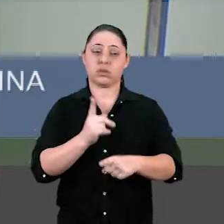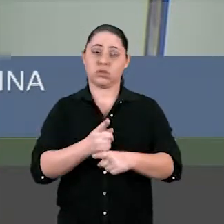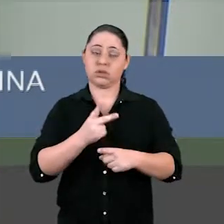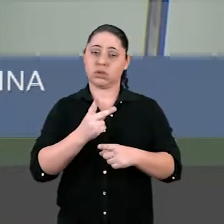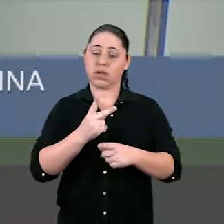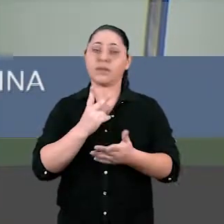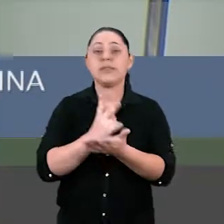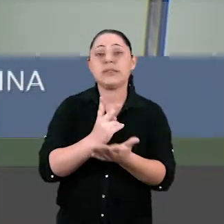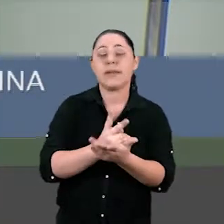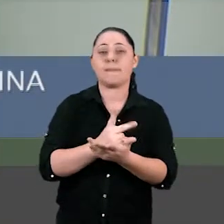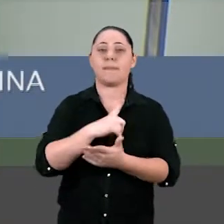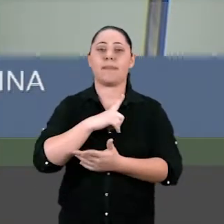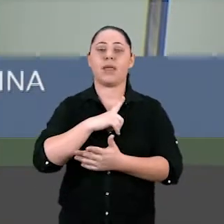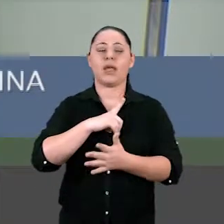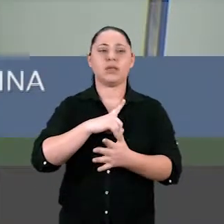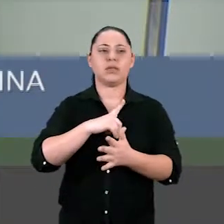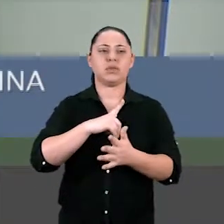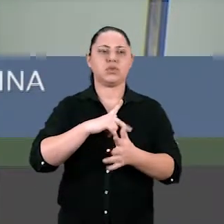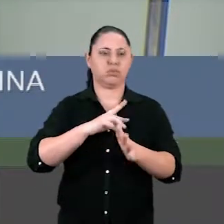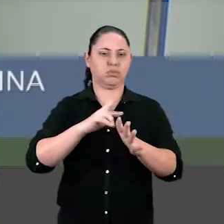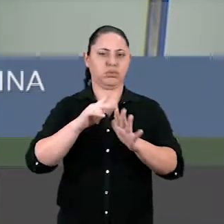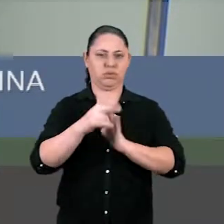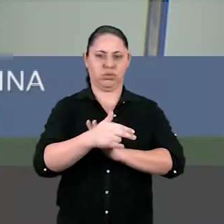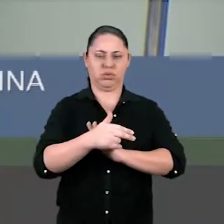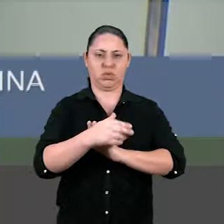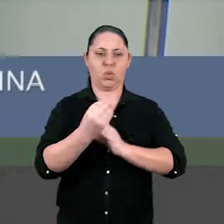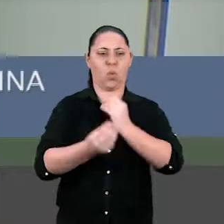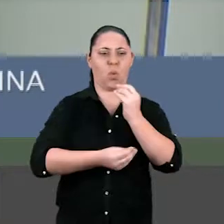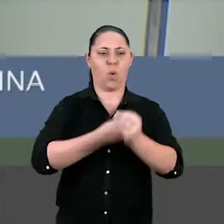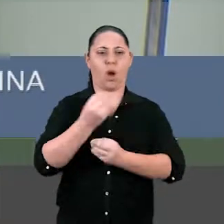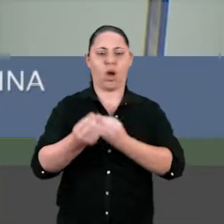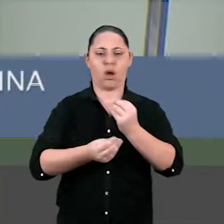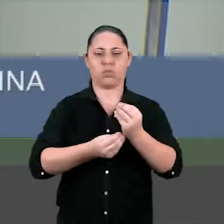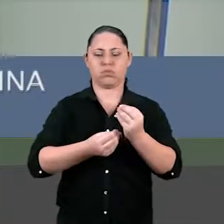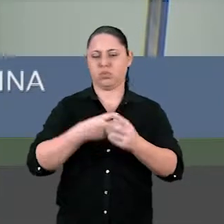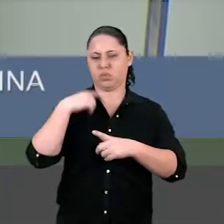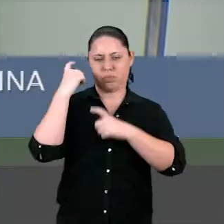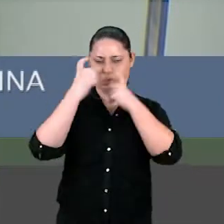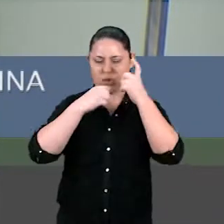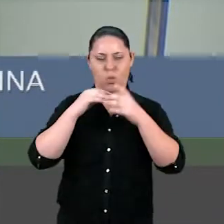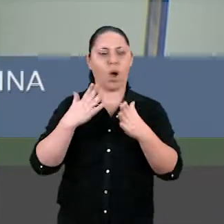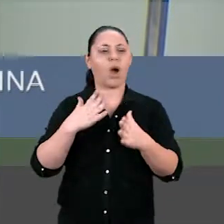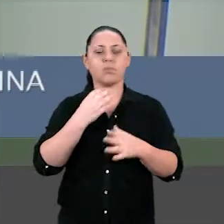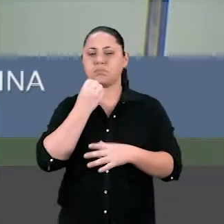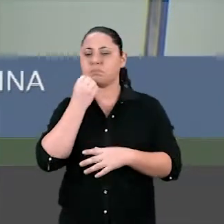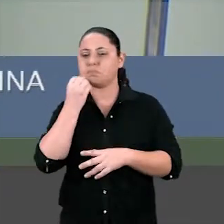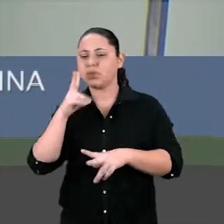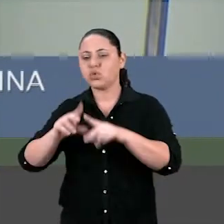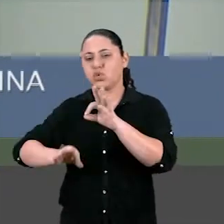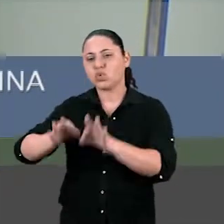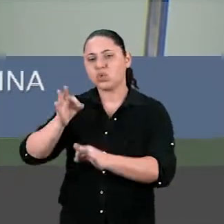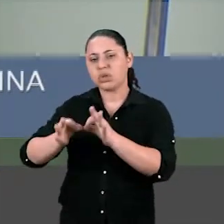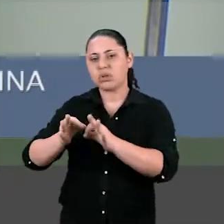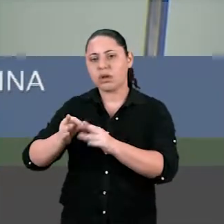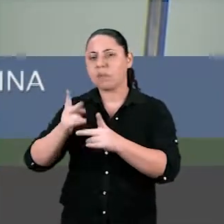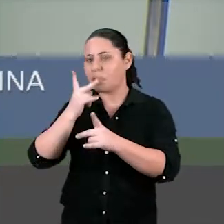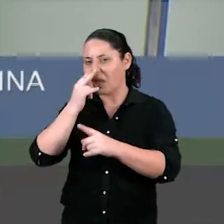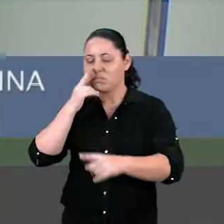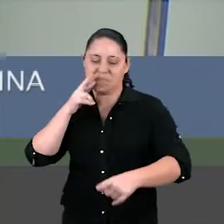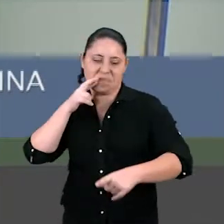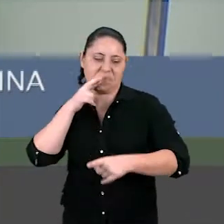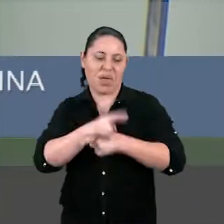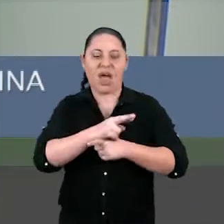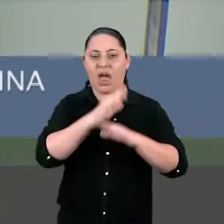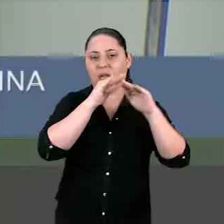penal estabelecido sem a preocupação com qual é o bem jurídico que ele vai proteger, eu tenho uma ofensa clara à